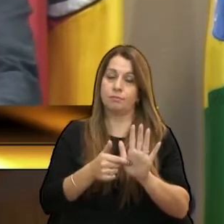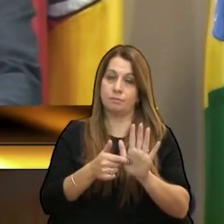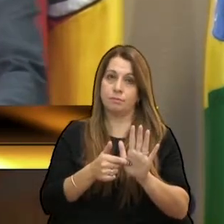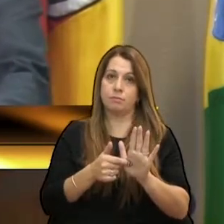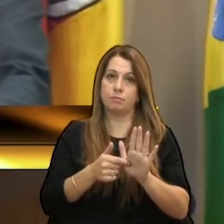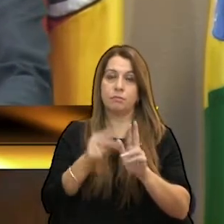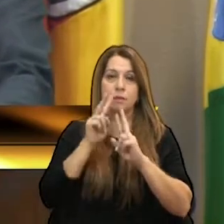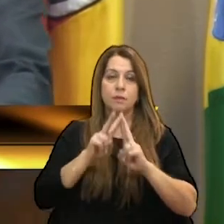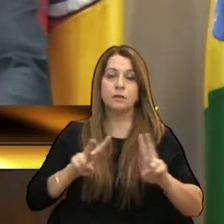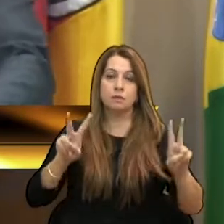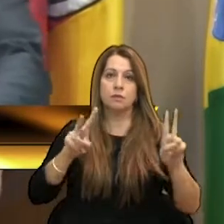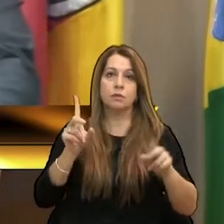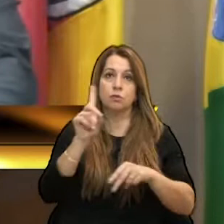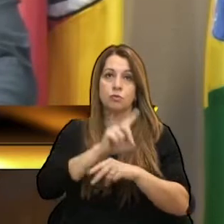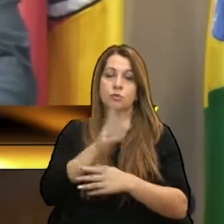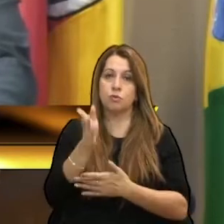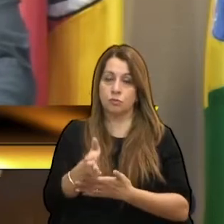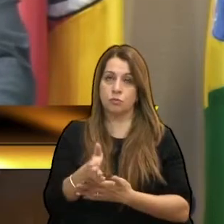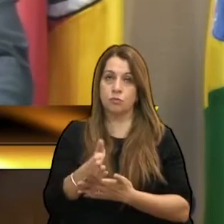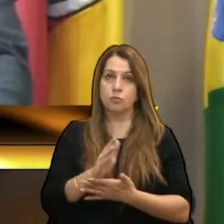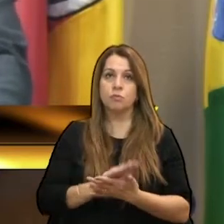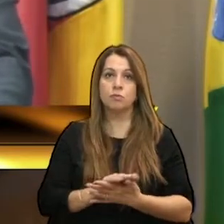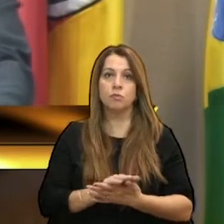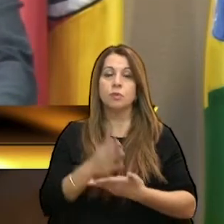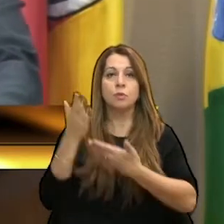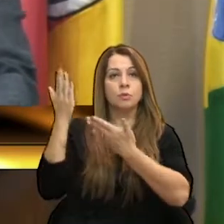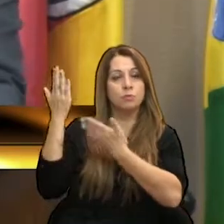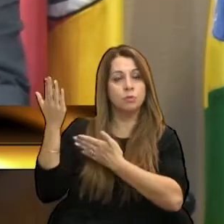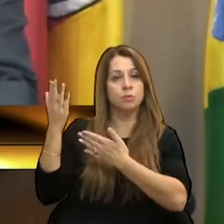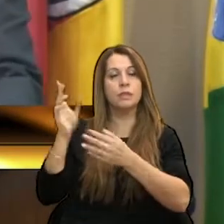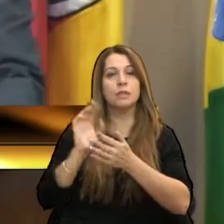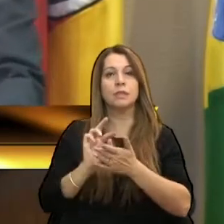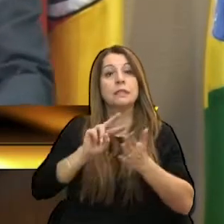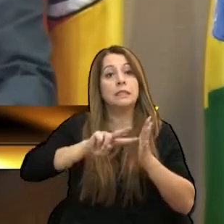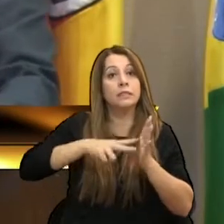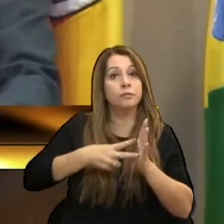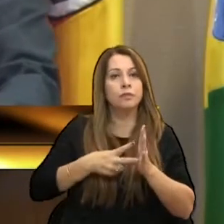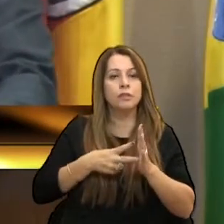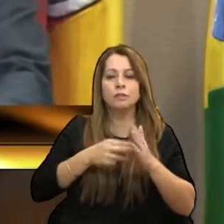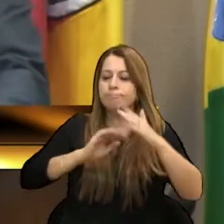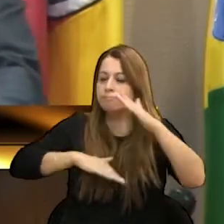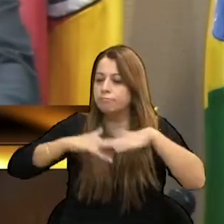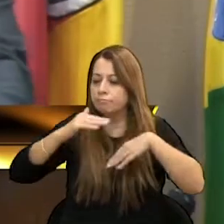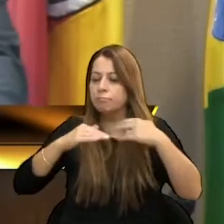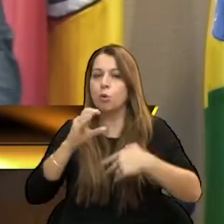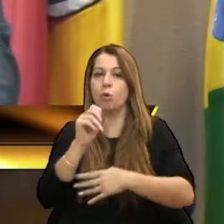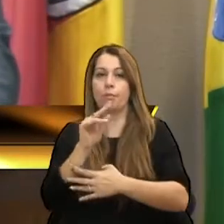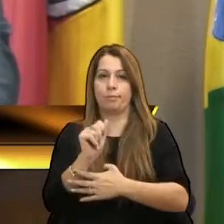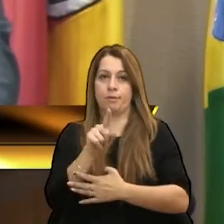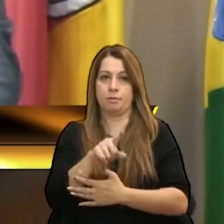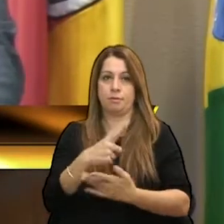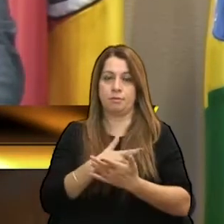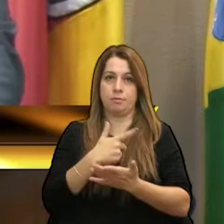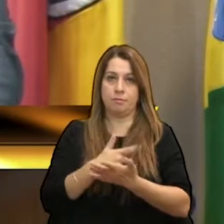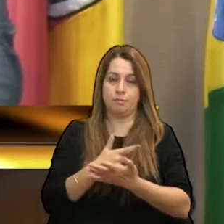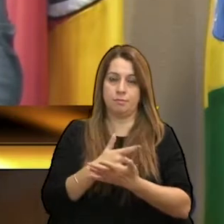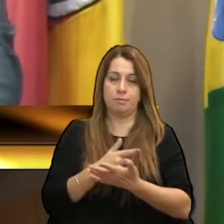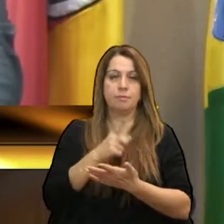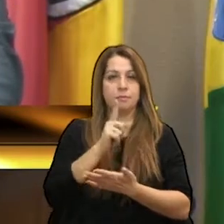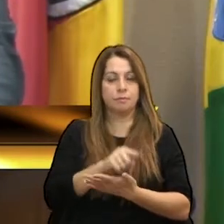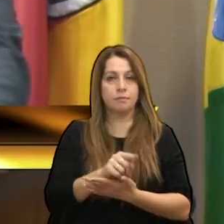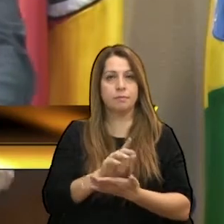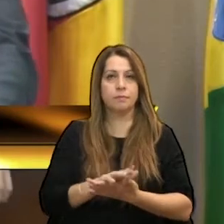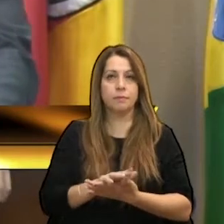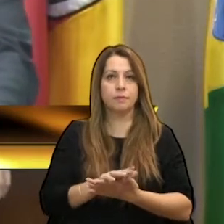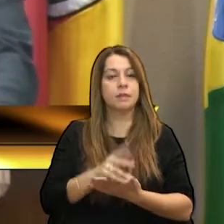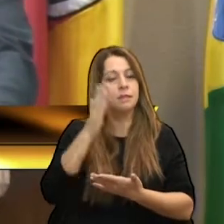que visa, nesta data de hoje, homenagear tão significativa obra. Nós sabemos que